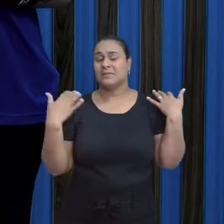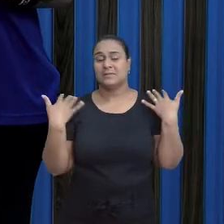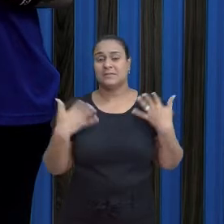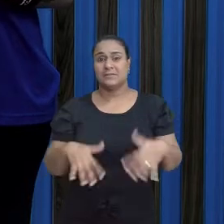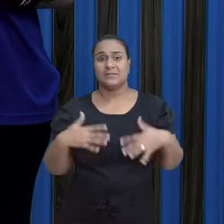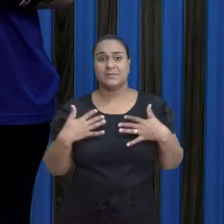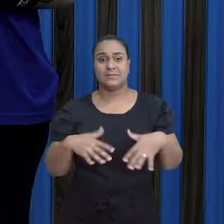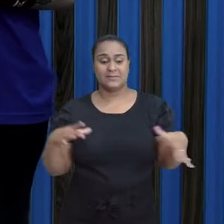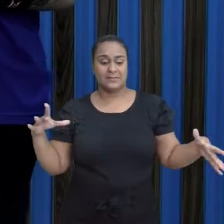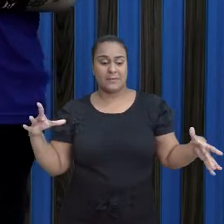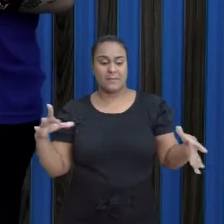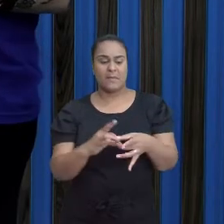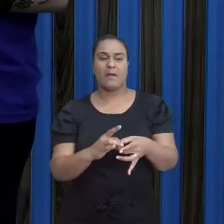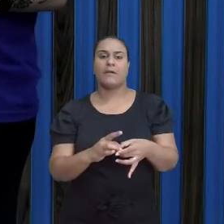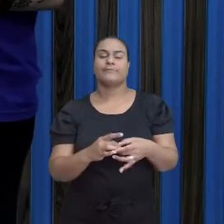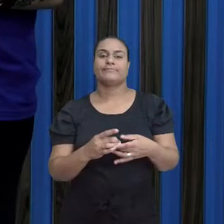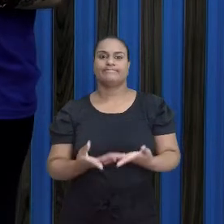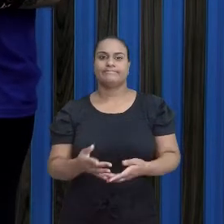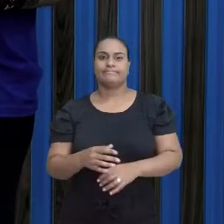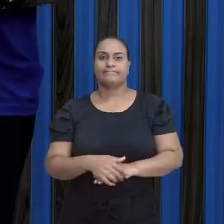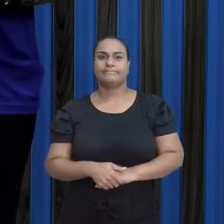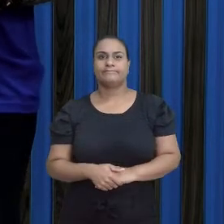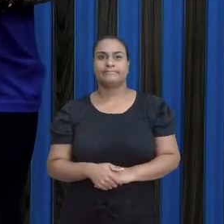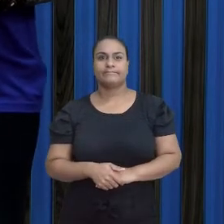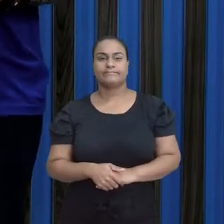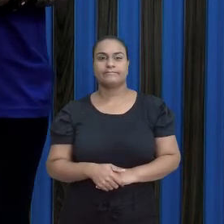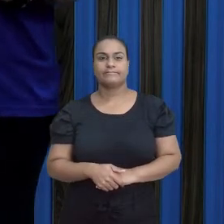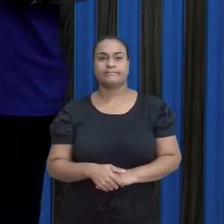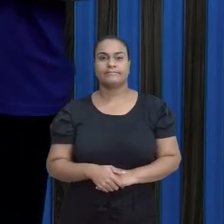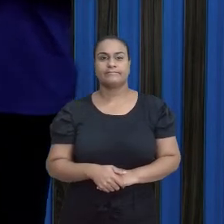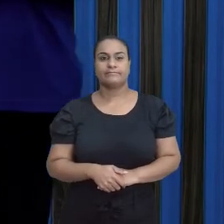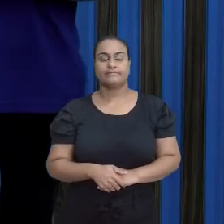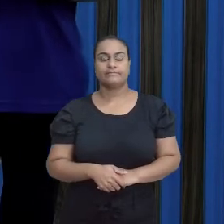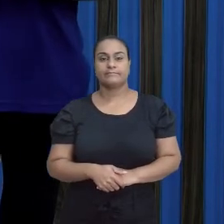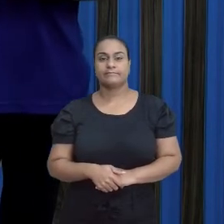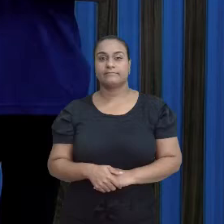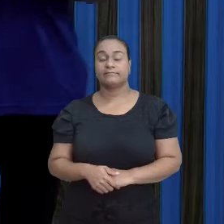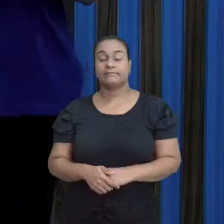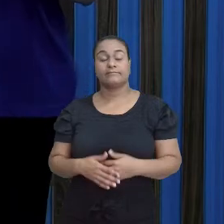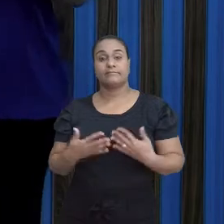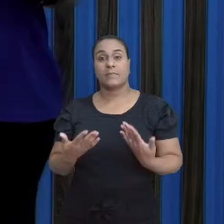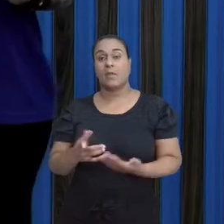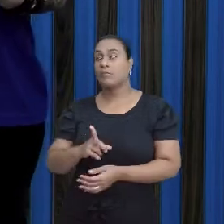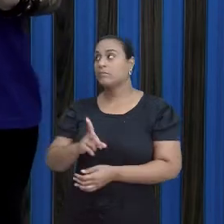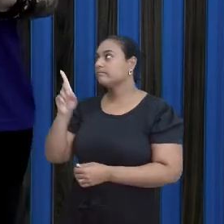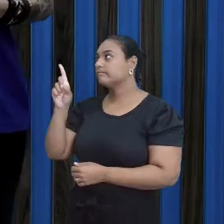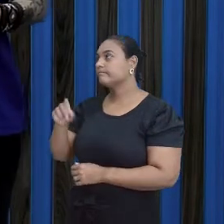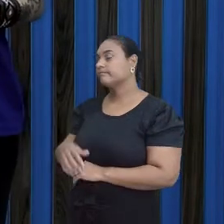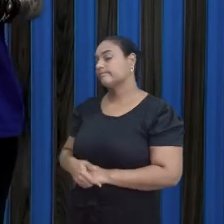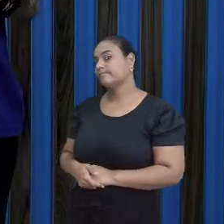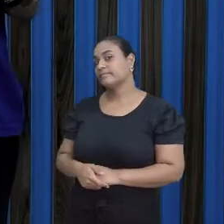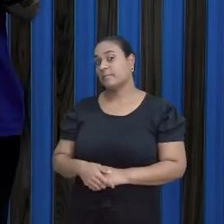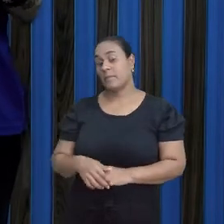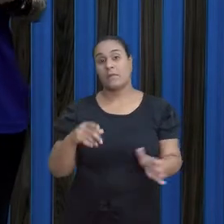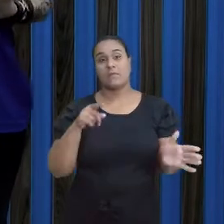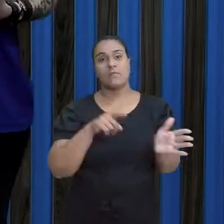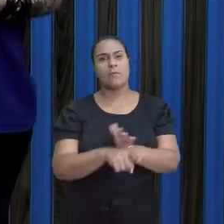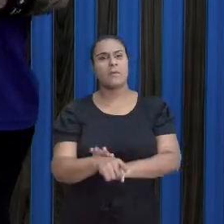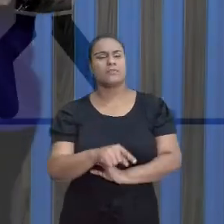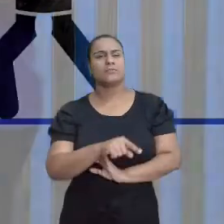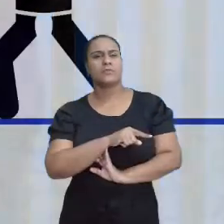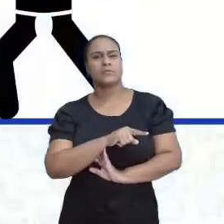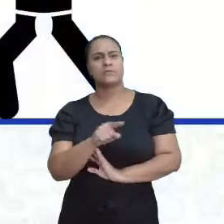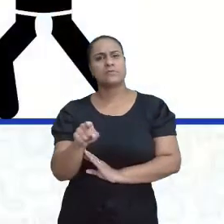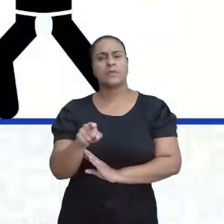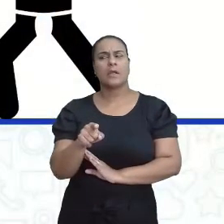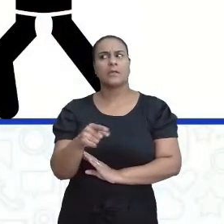da relação dos povos indígenas. Mas vamos seguindo. E aí aqui eu pergunto, né, vamos questionar